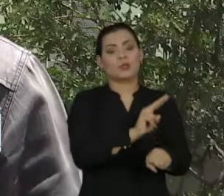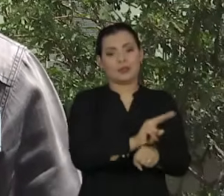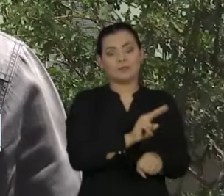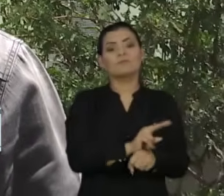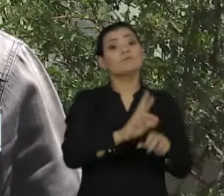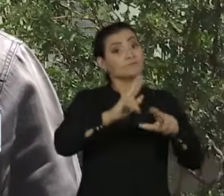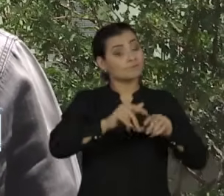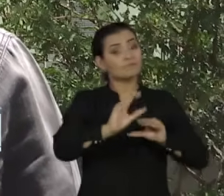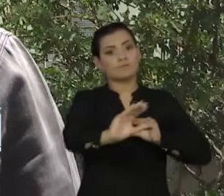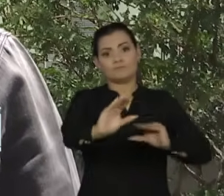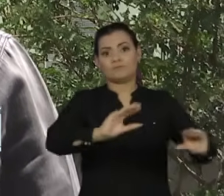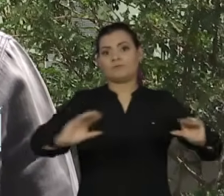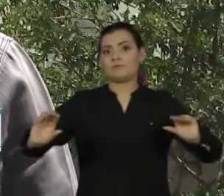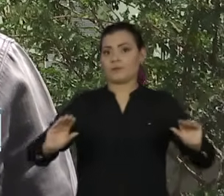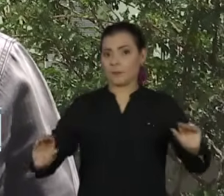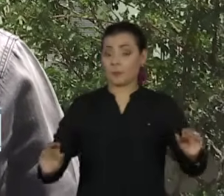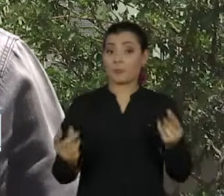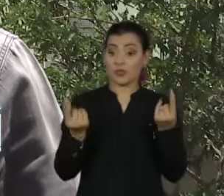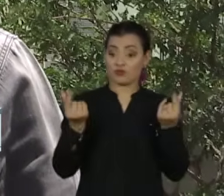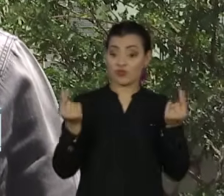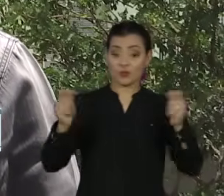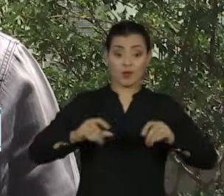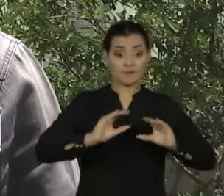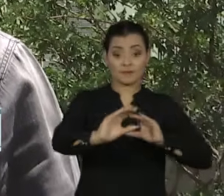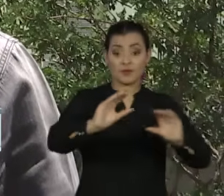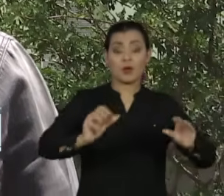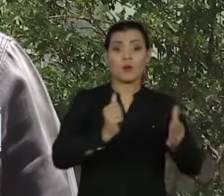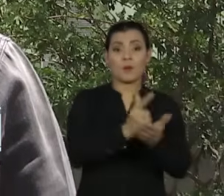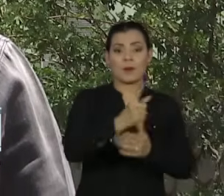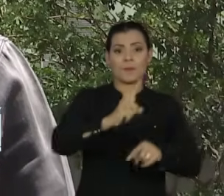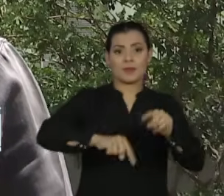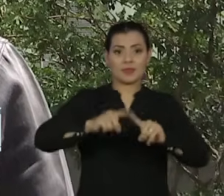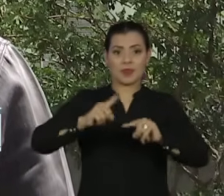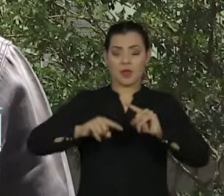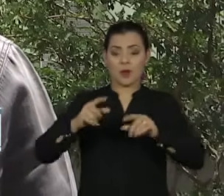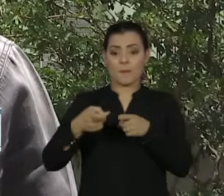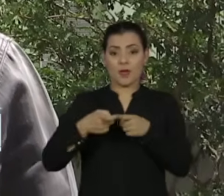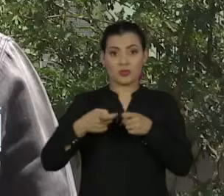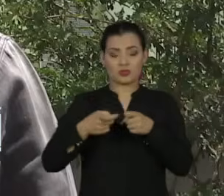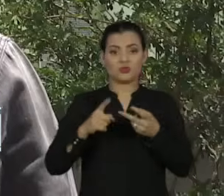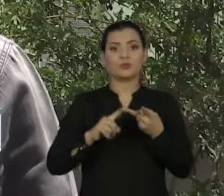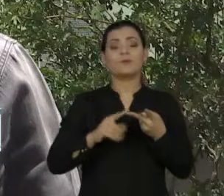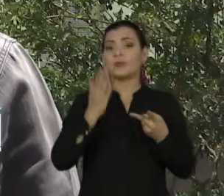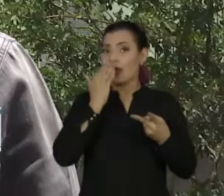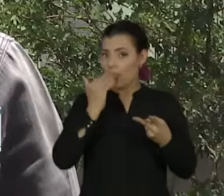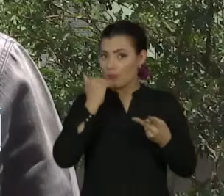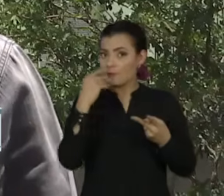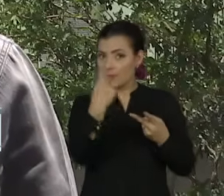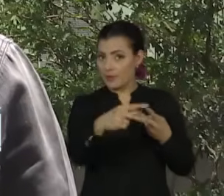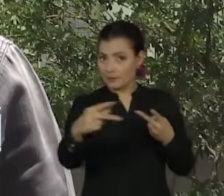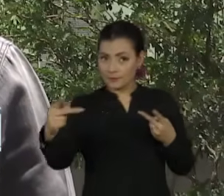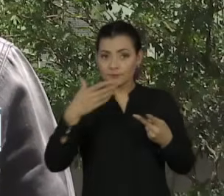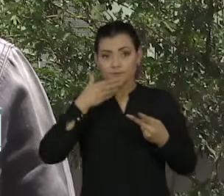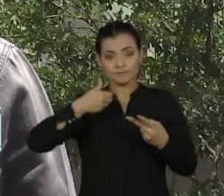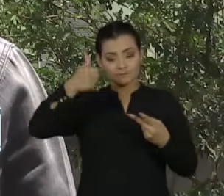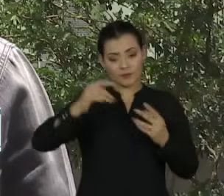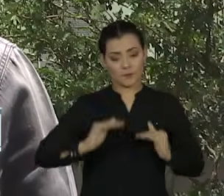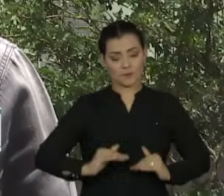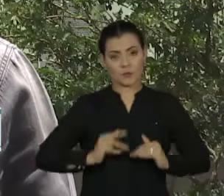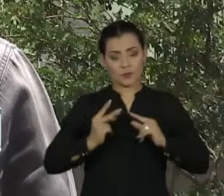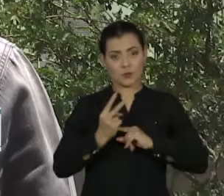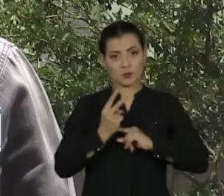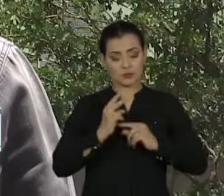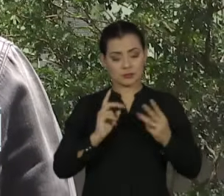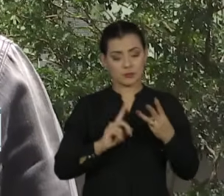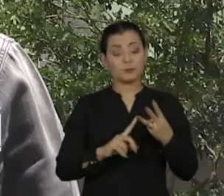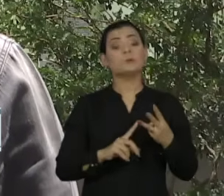recursos. O dinheiro poderá ser usado para a compra de equipamentos médicos, alimentos para melhorar a imunização dos